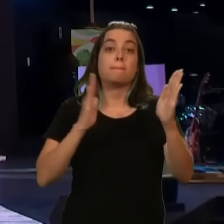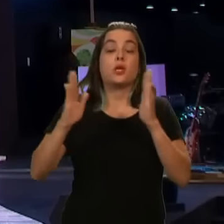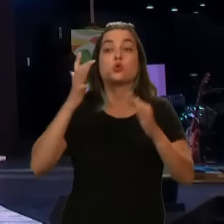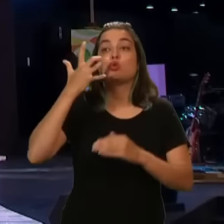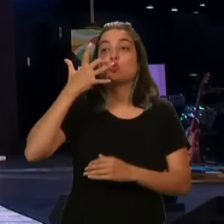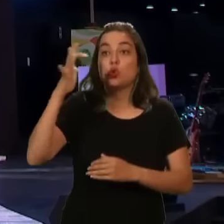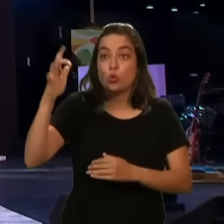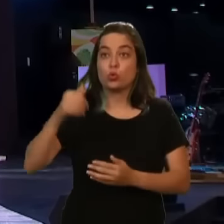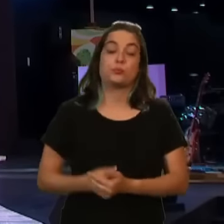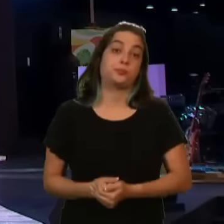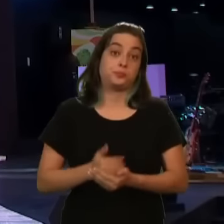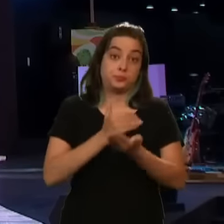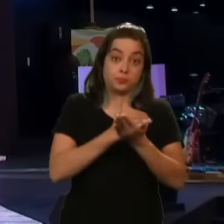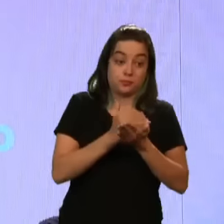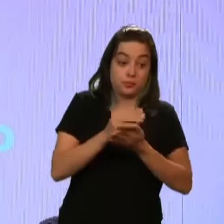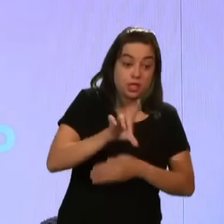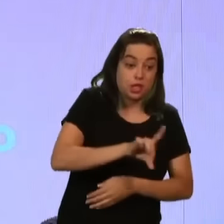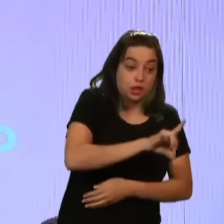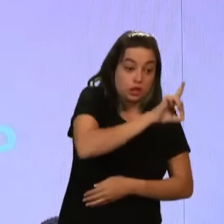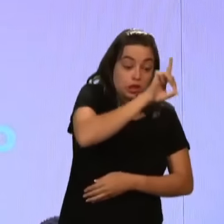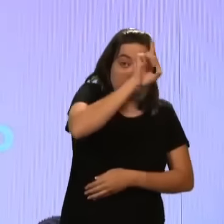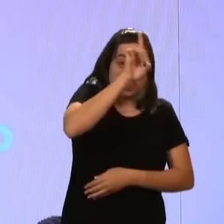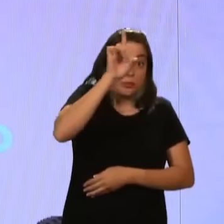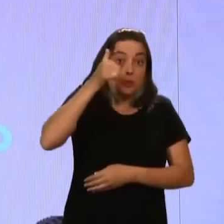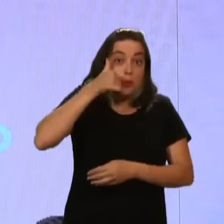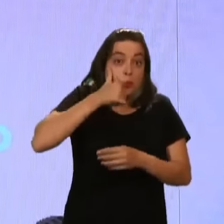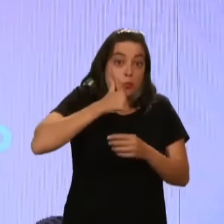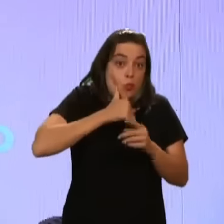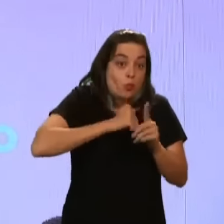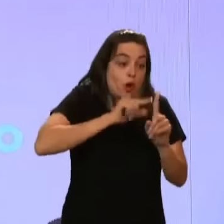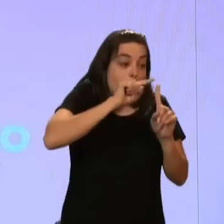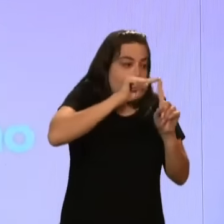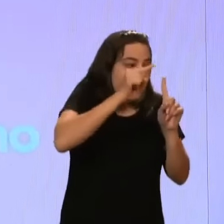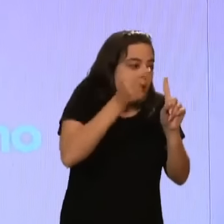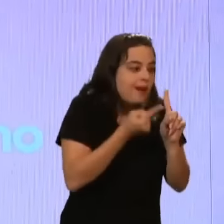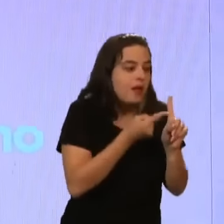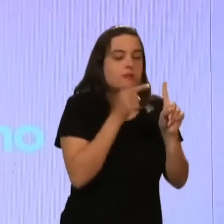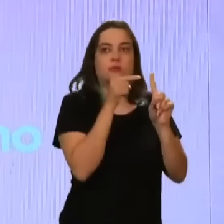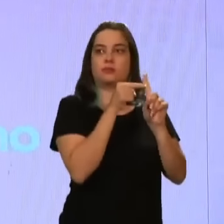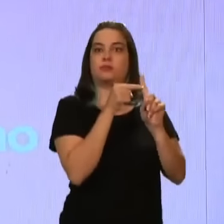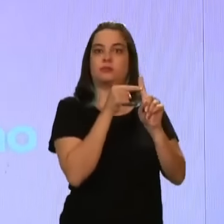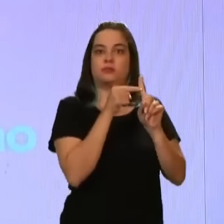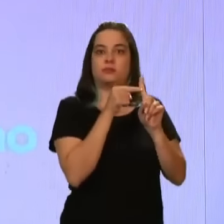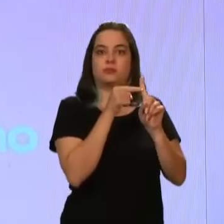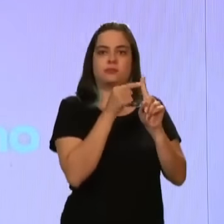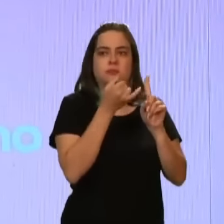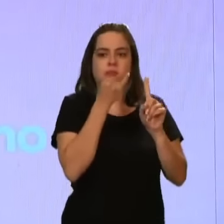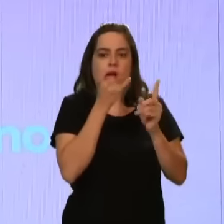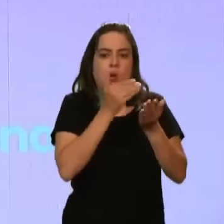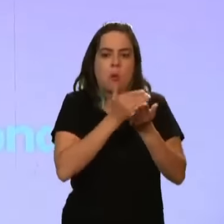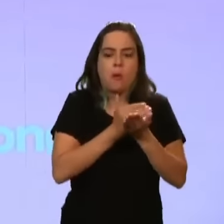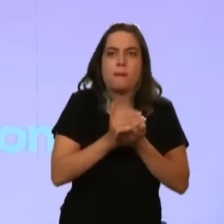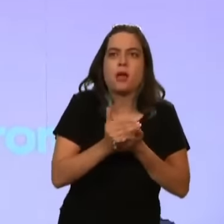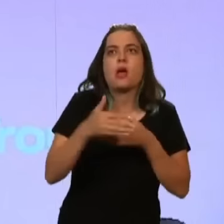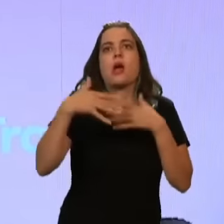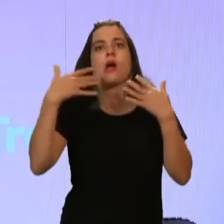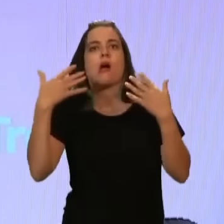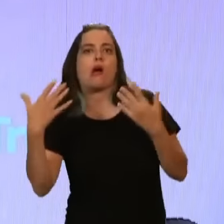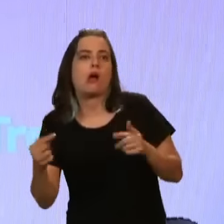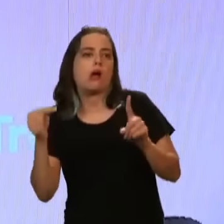vai desde o primeiro dia da gestação. A ciência, a medicina não começa a contar quando